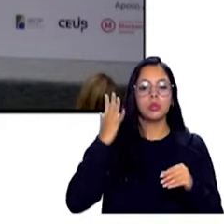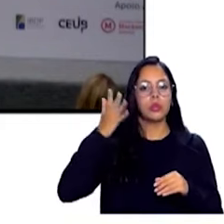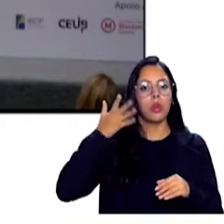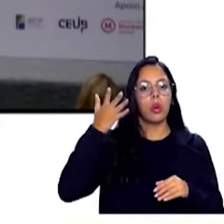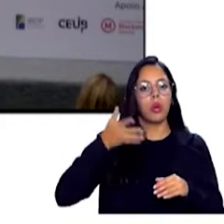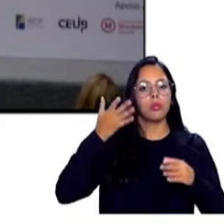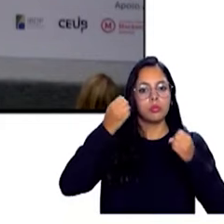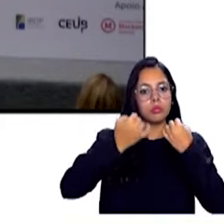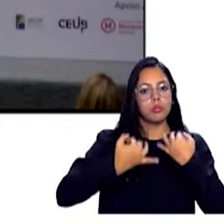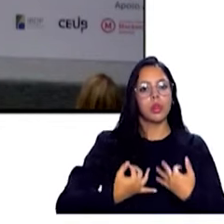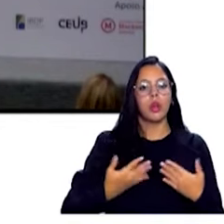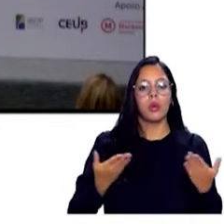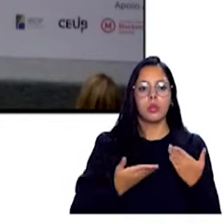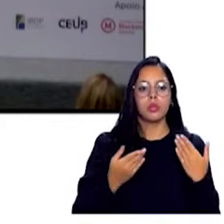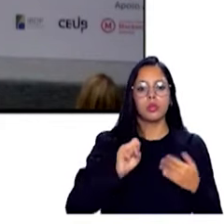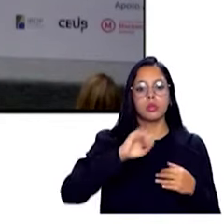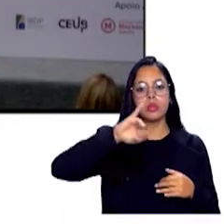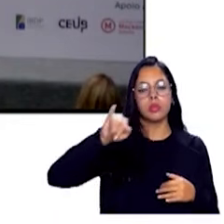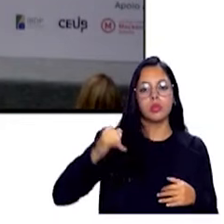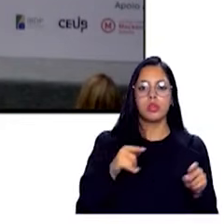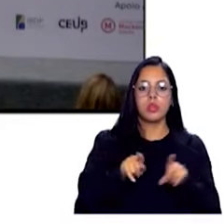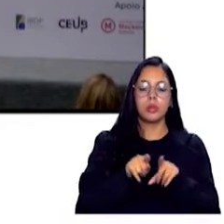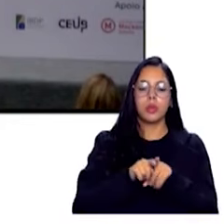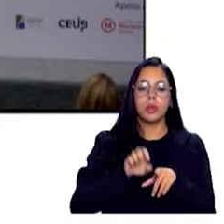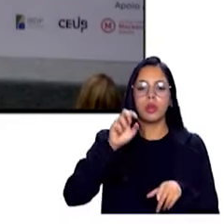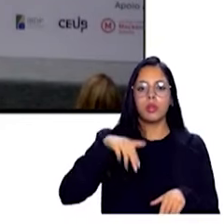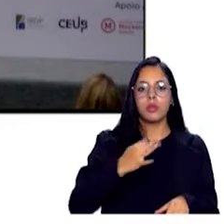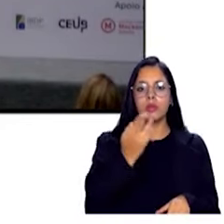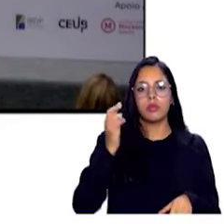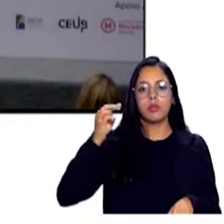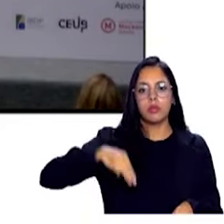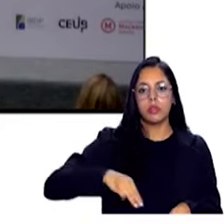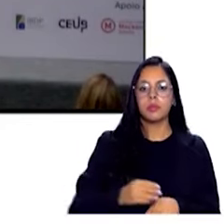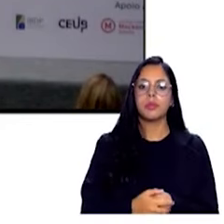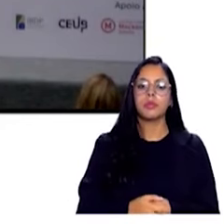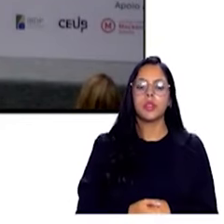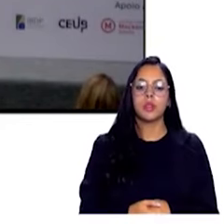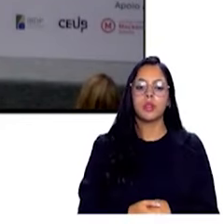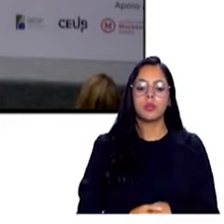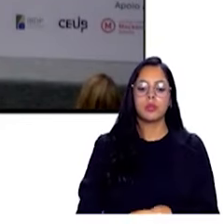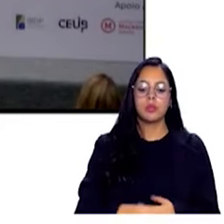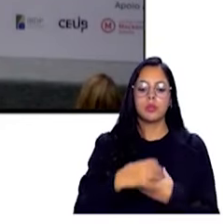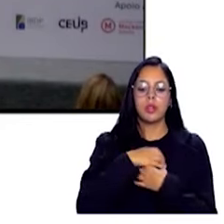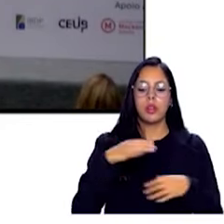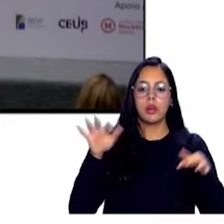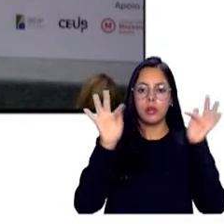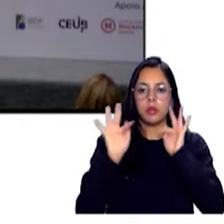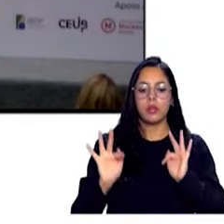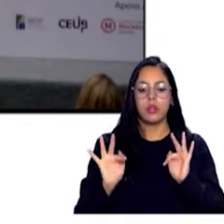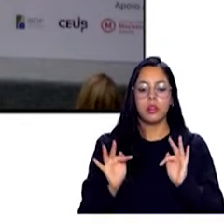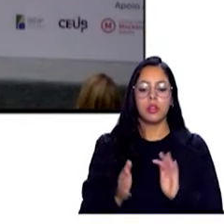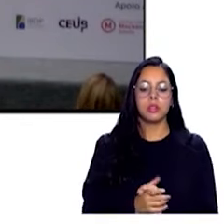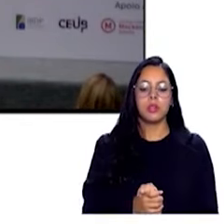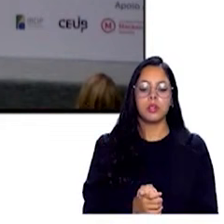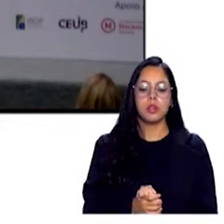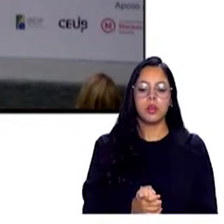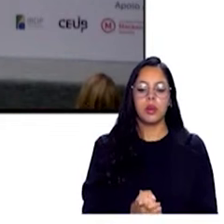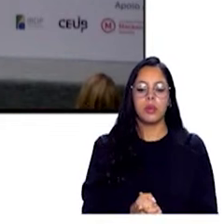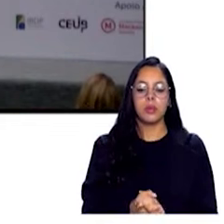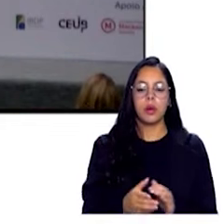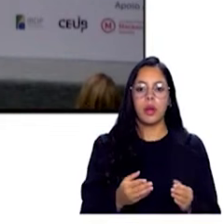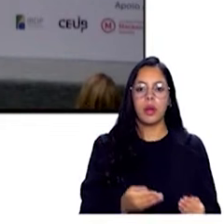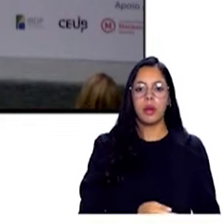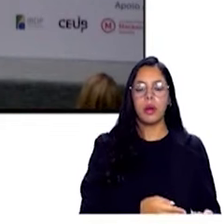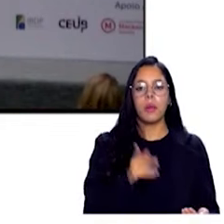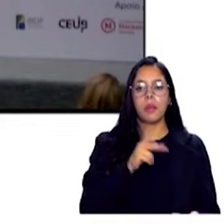a STJ e a ifan tem a satisfação de passar as mãos da professora Soraia